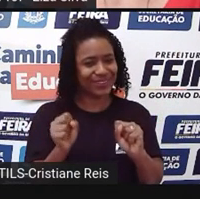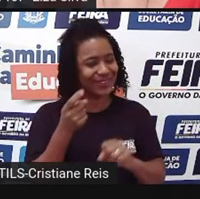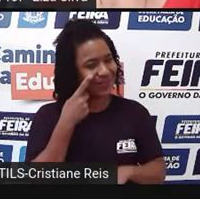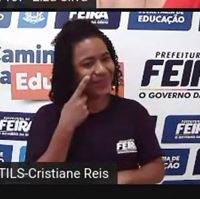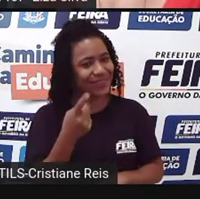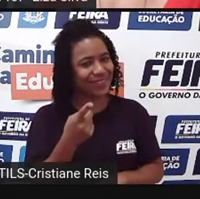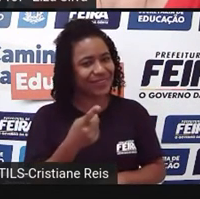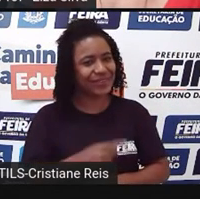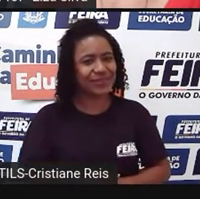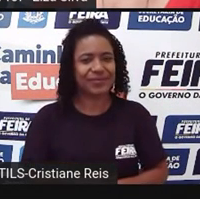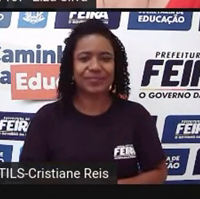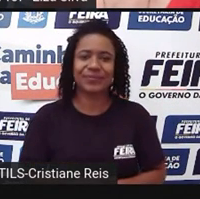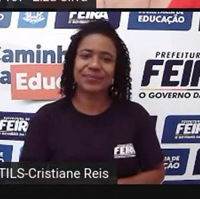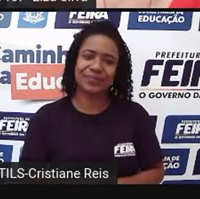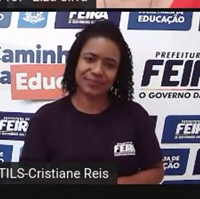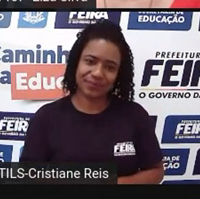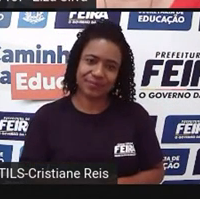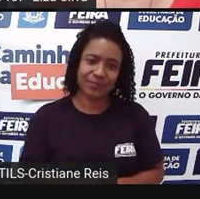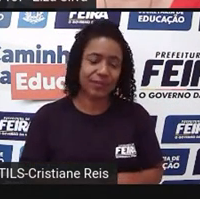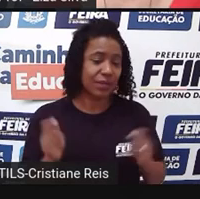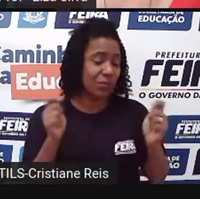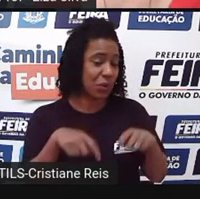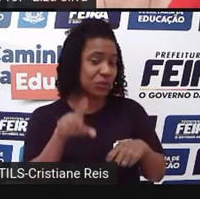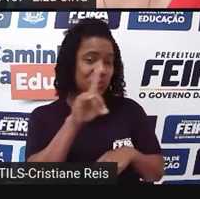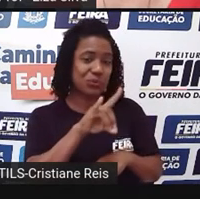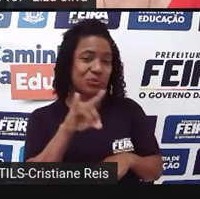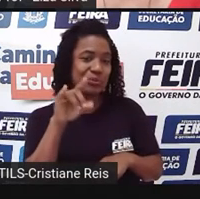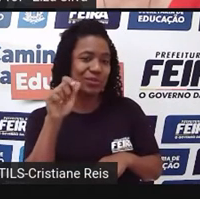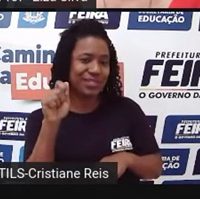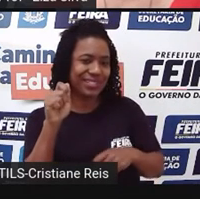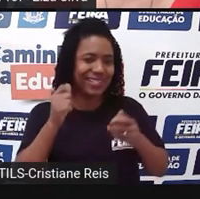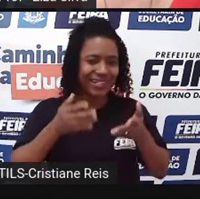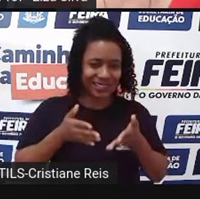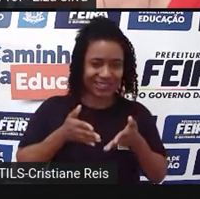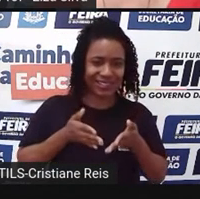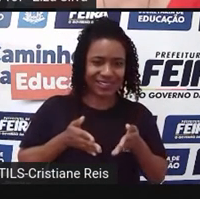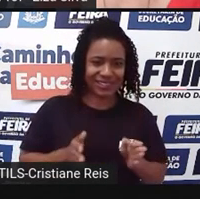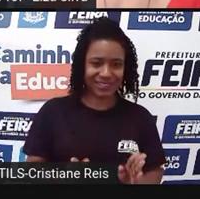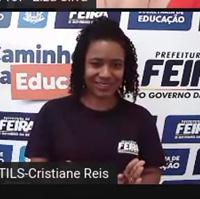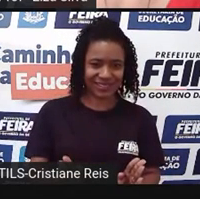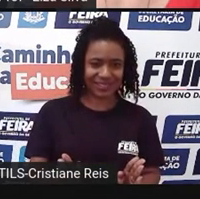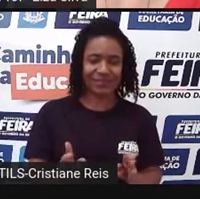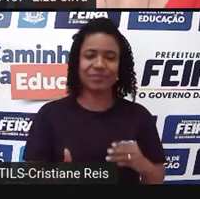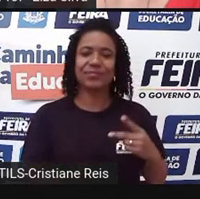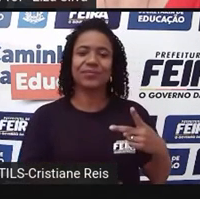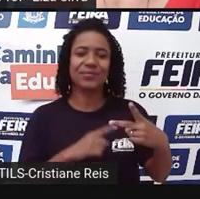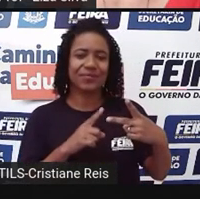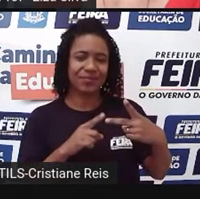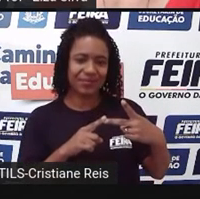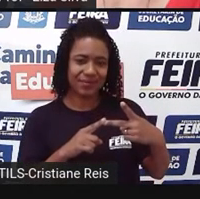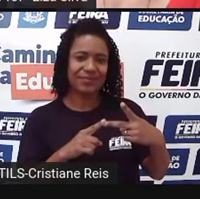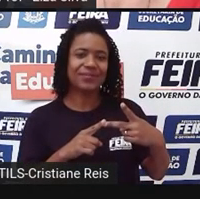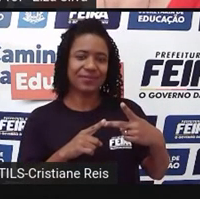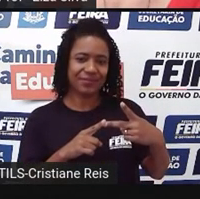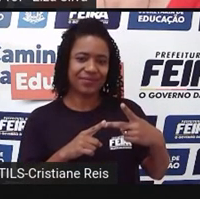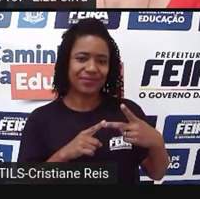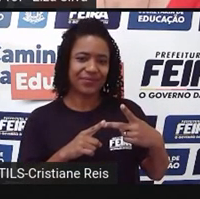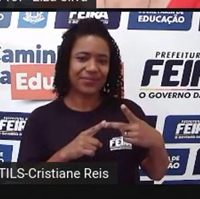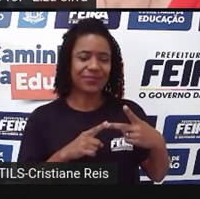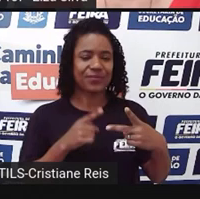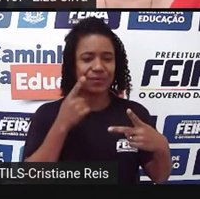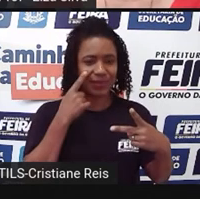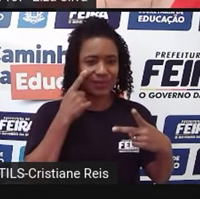Booth date seria a data do seu aniversário a data do seu nascimento na verdade força e banda também